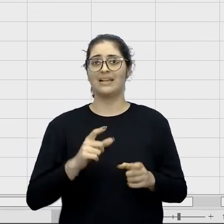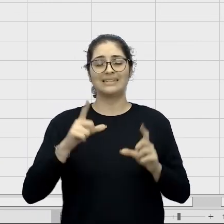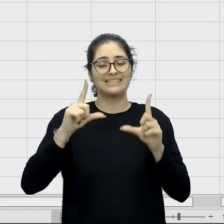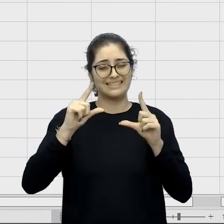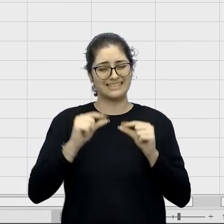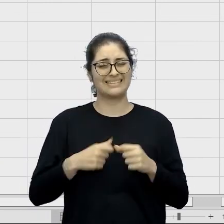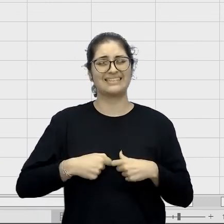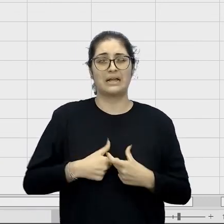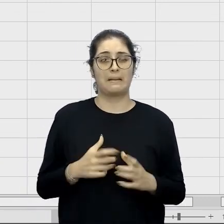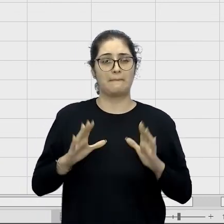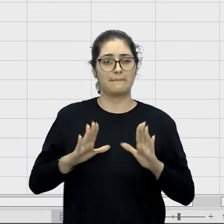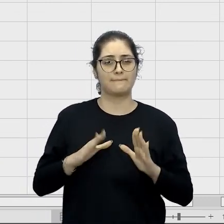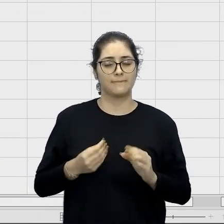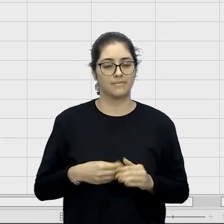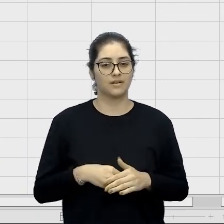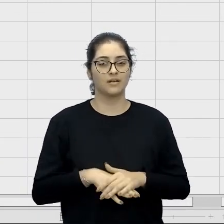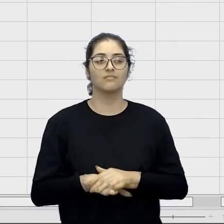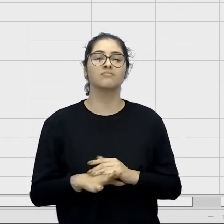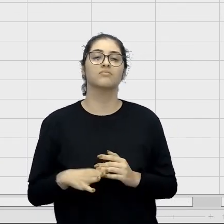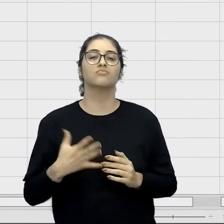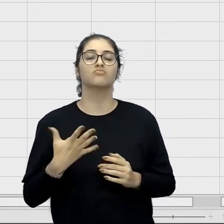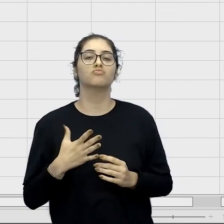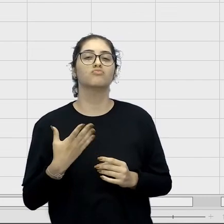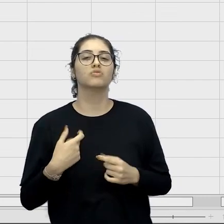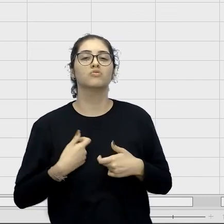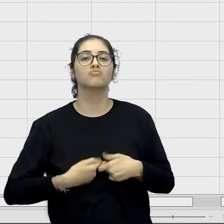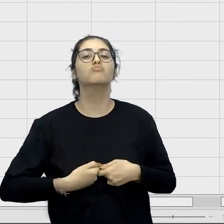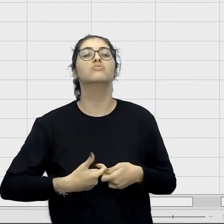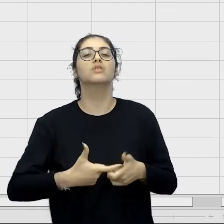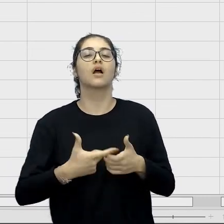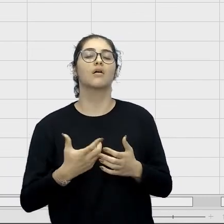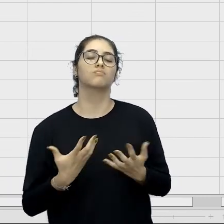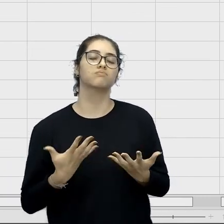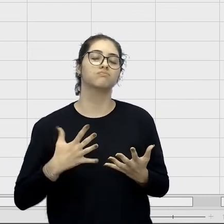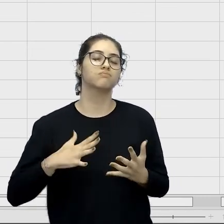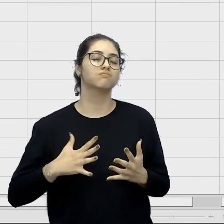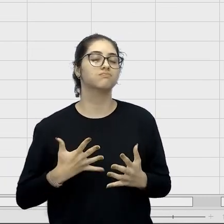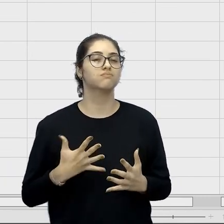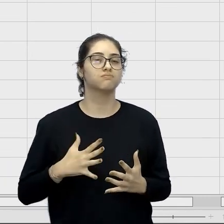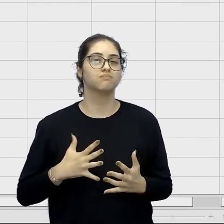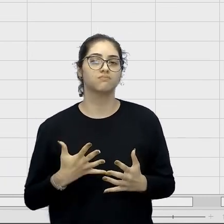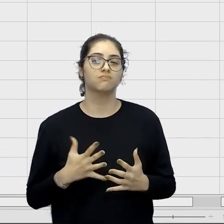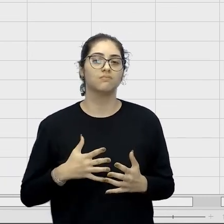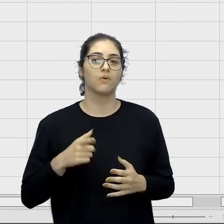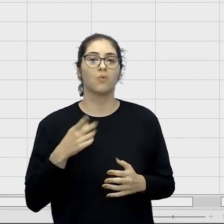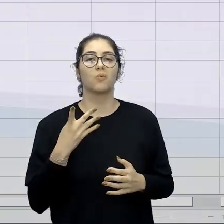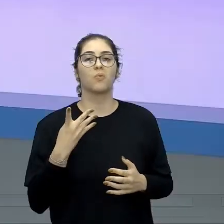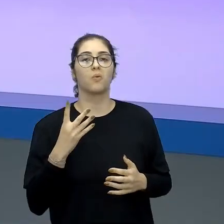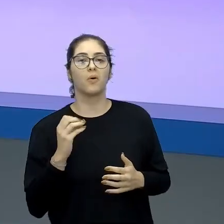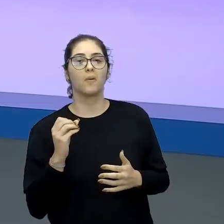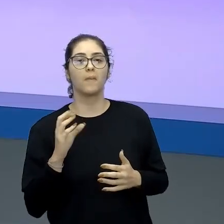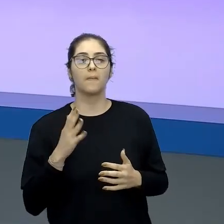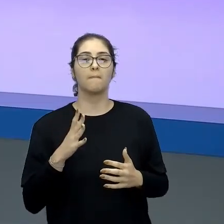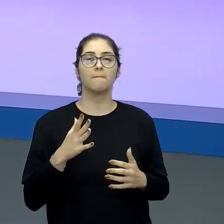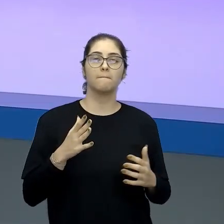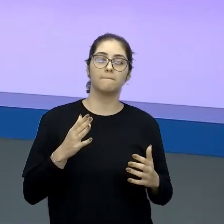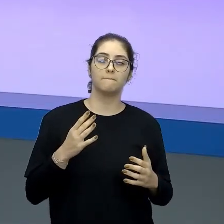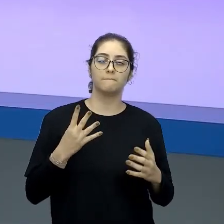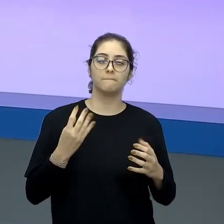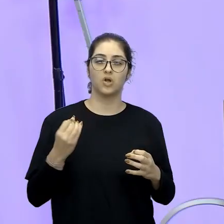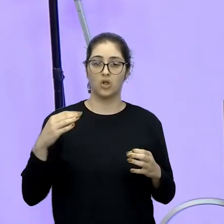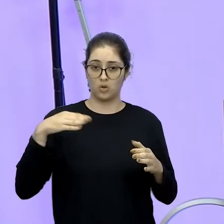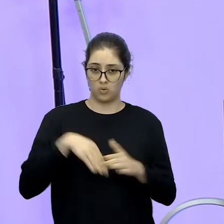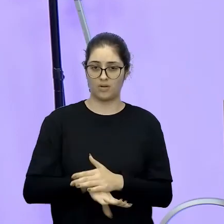né? Qual é o nosso custo aí? Quanto que a gente... Você acha que desses 40 a gente consegue guardar os